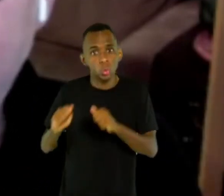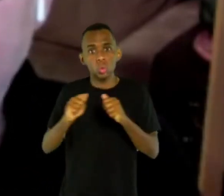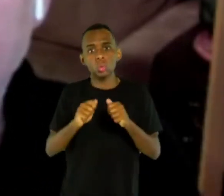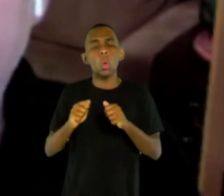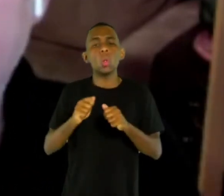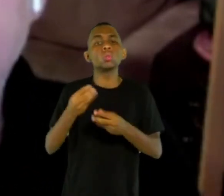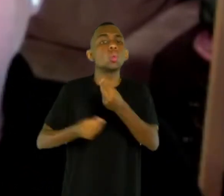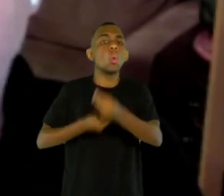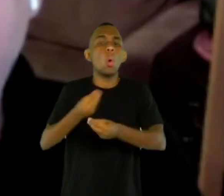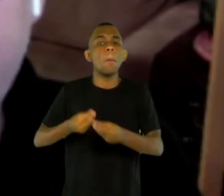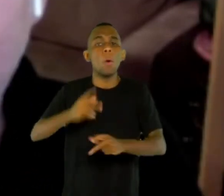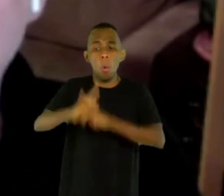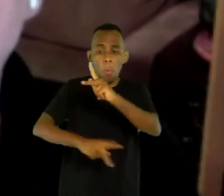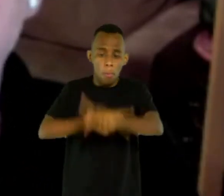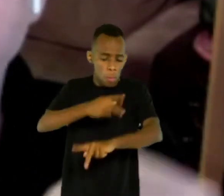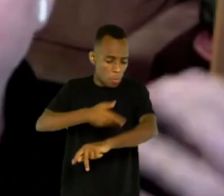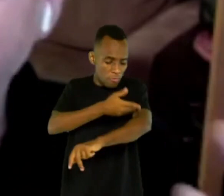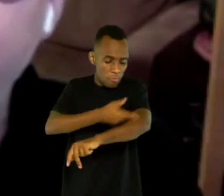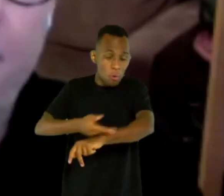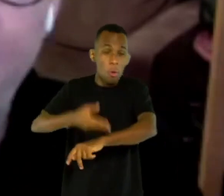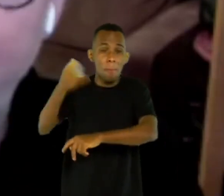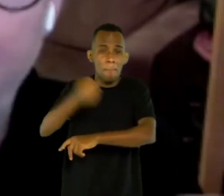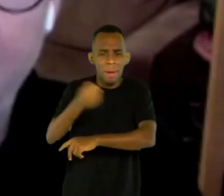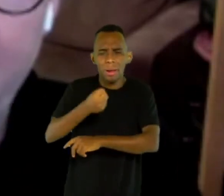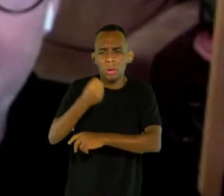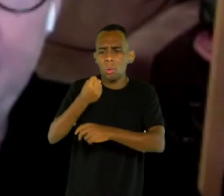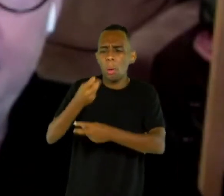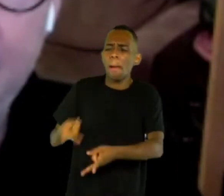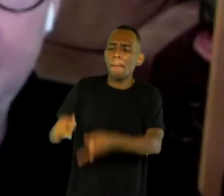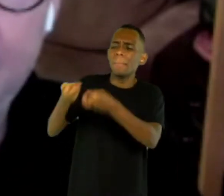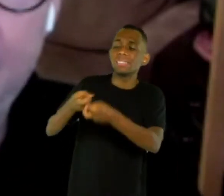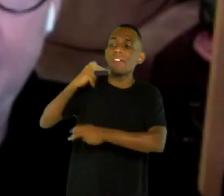branquitude encara a negritude, né?